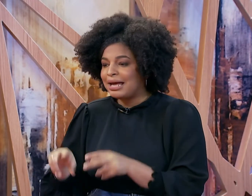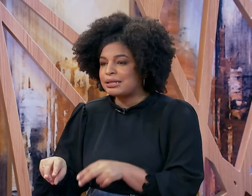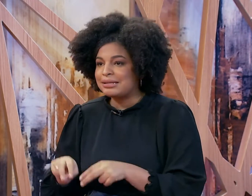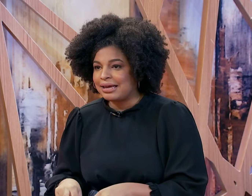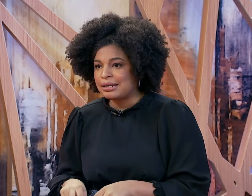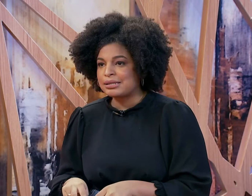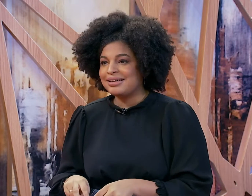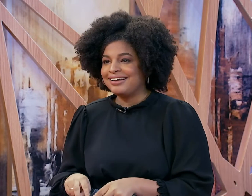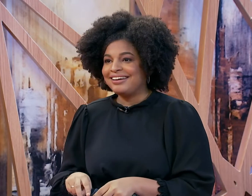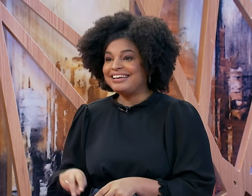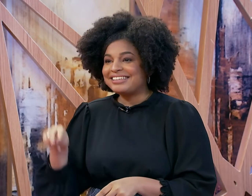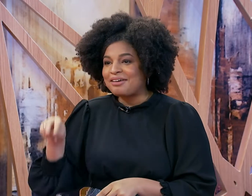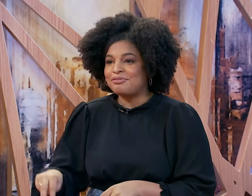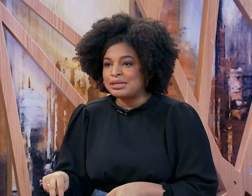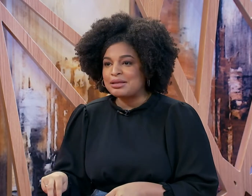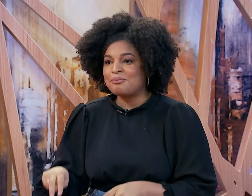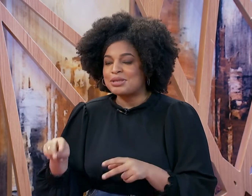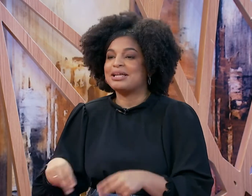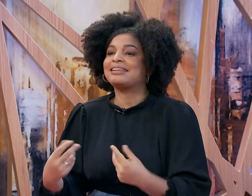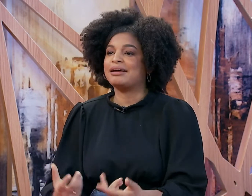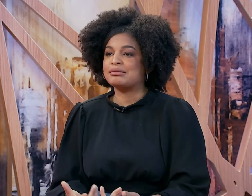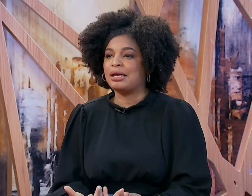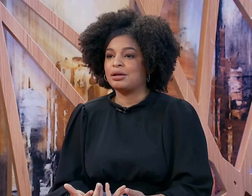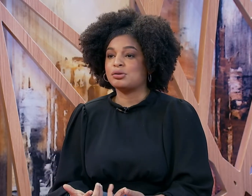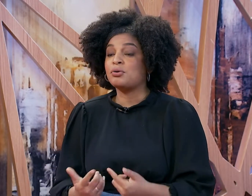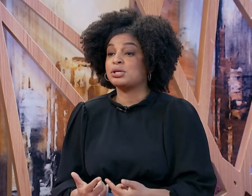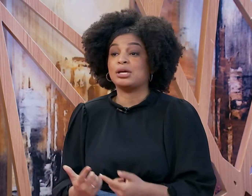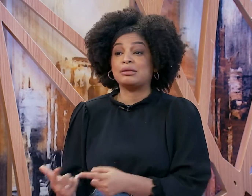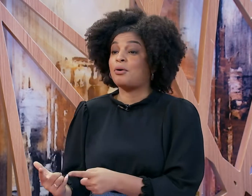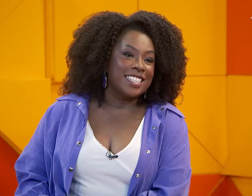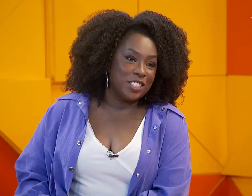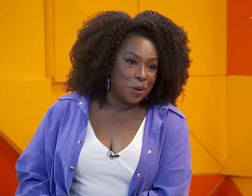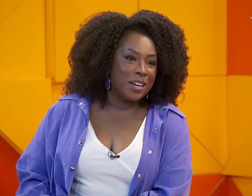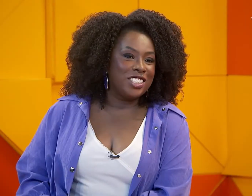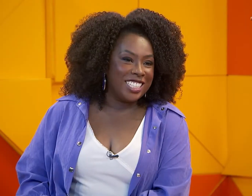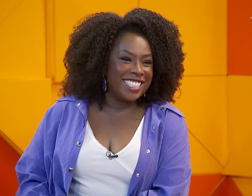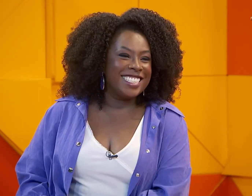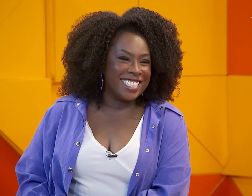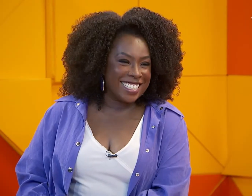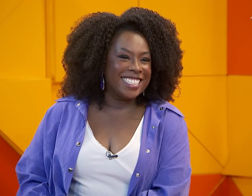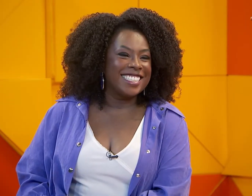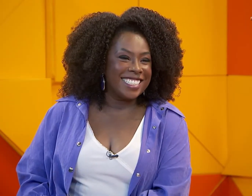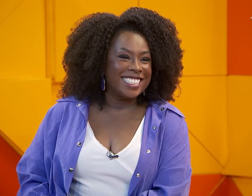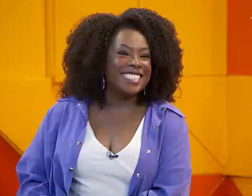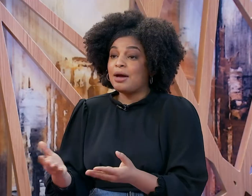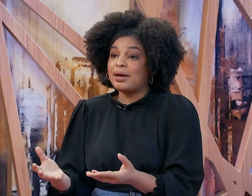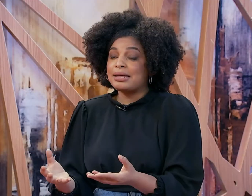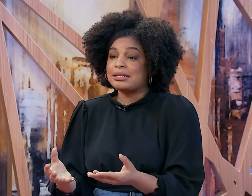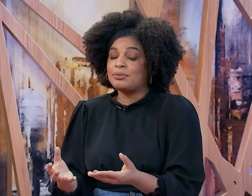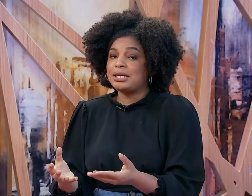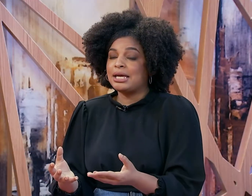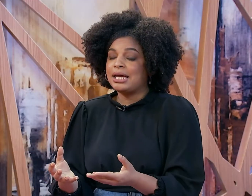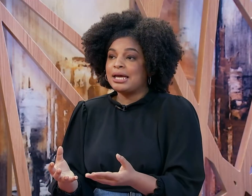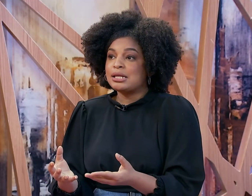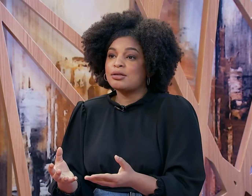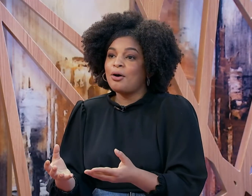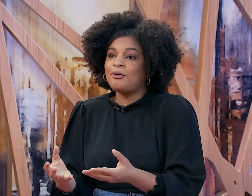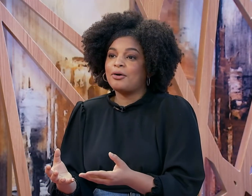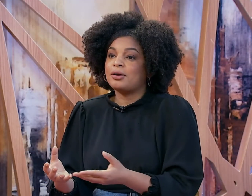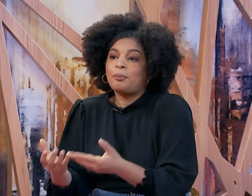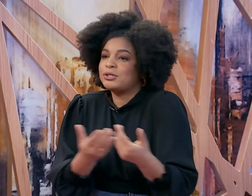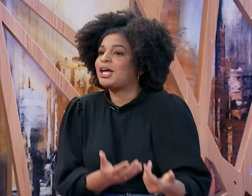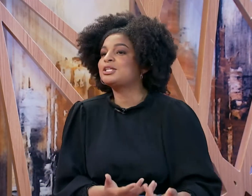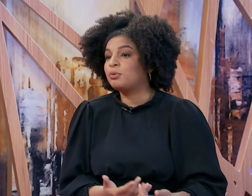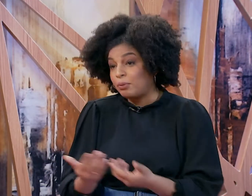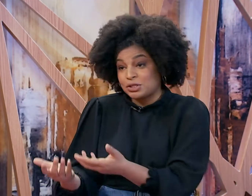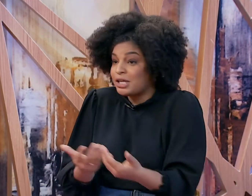2 mulheres negras entrevistam personalidades negras. Ou seja, Você isso e é uma a coisa... Cíntia Martins. Eu e a Cíntia Martins. É uma questão que só